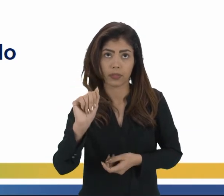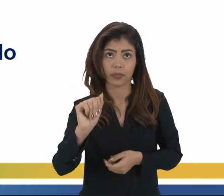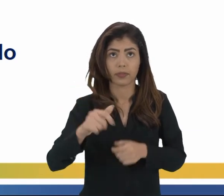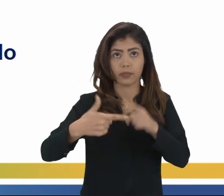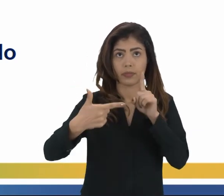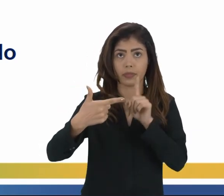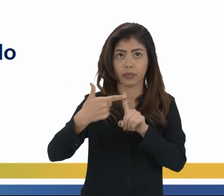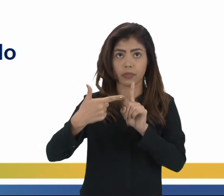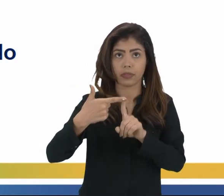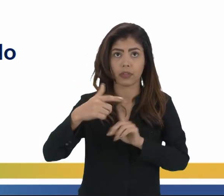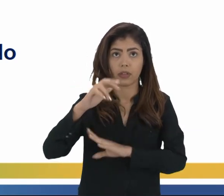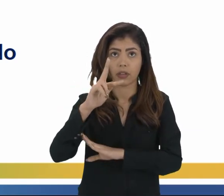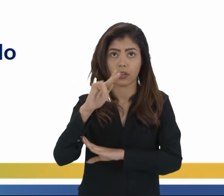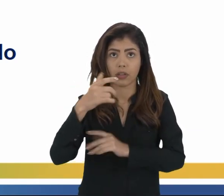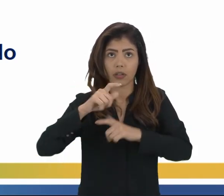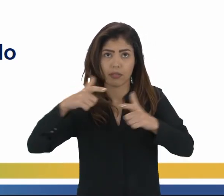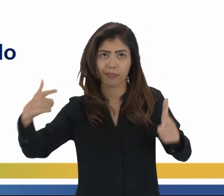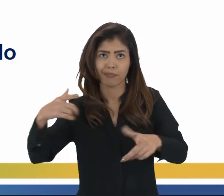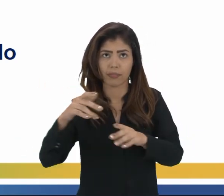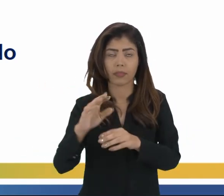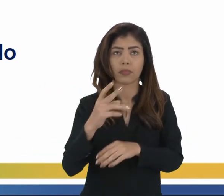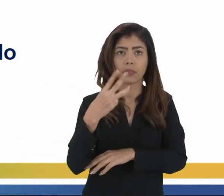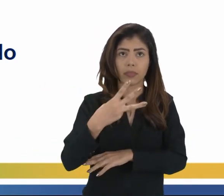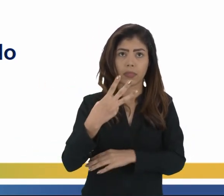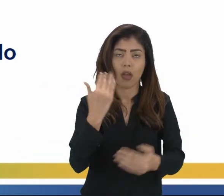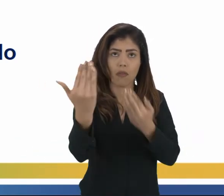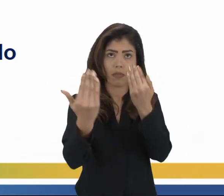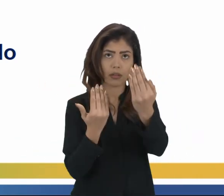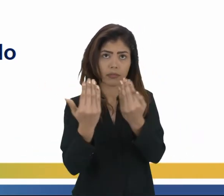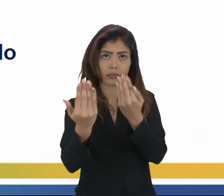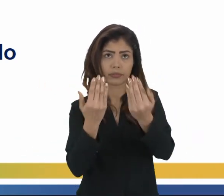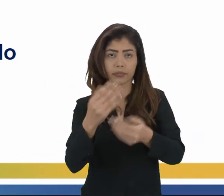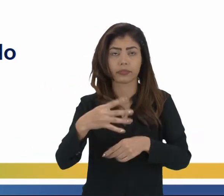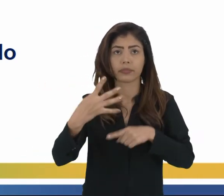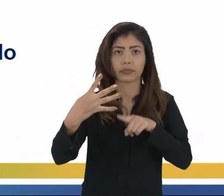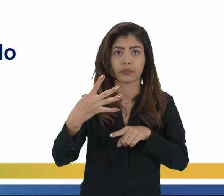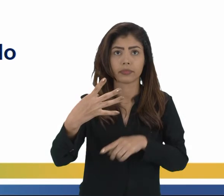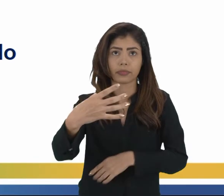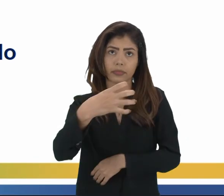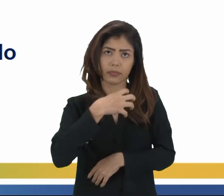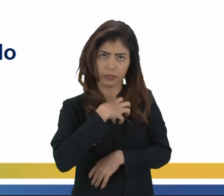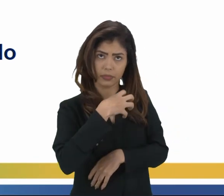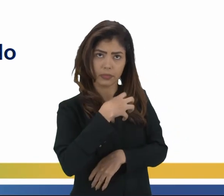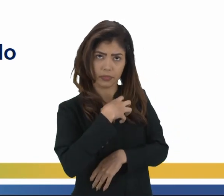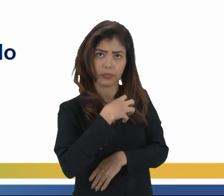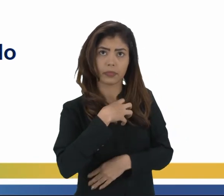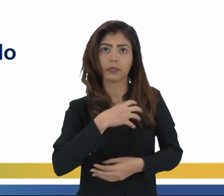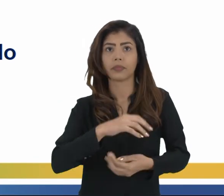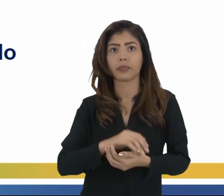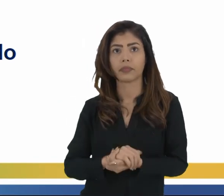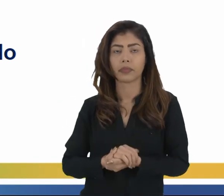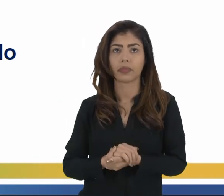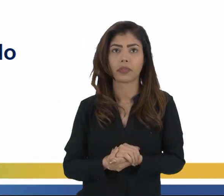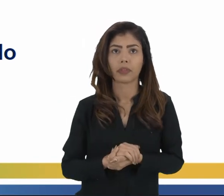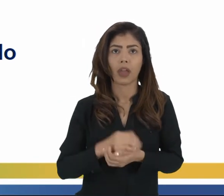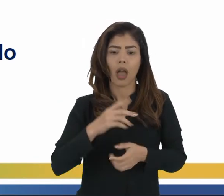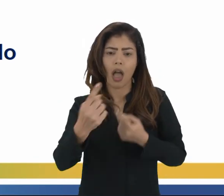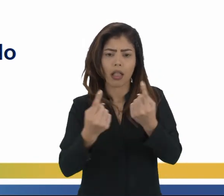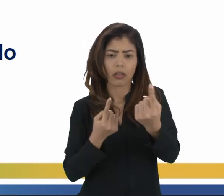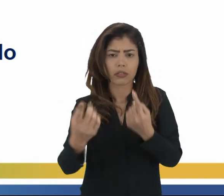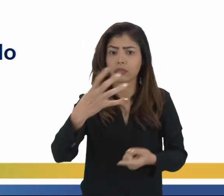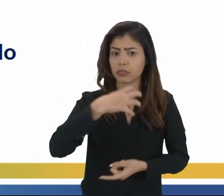2, grandiosidade. Número 3, comparación. Número 4, sensación. Número